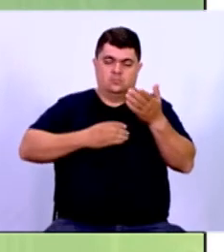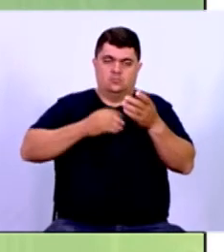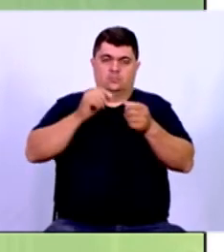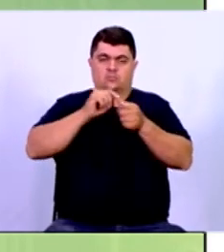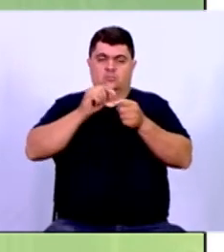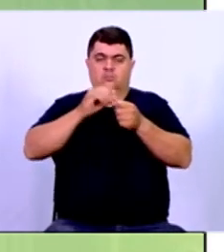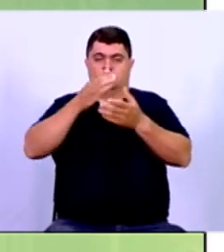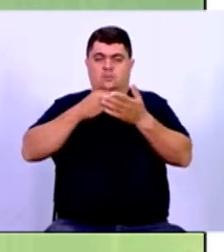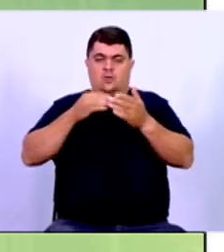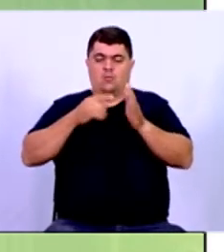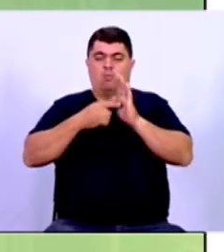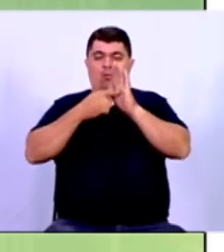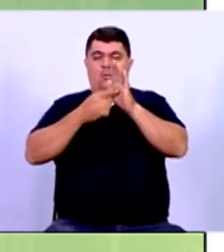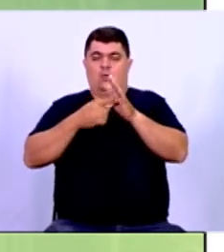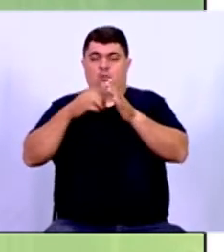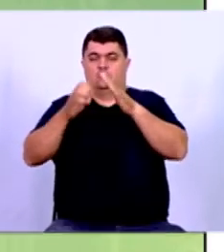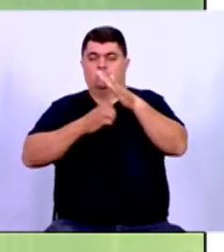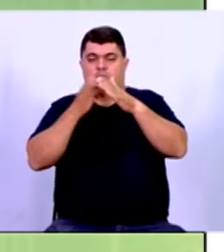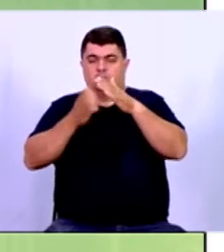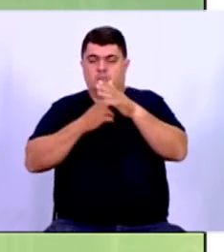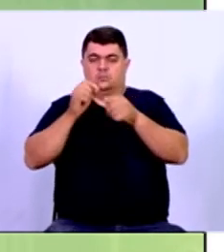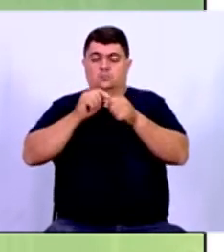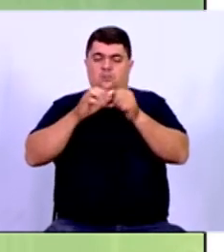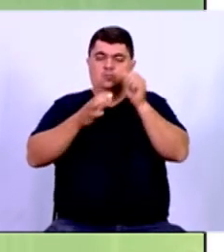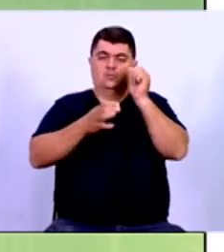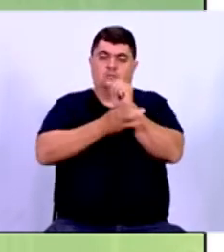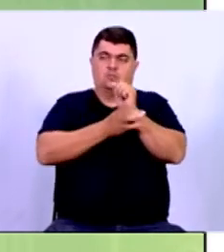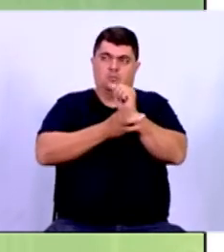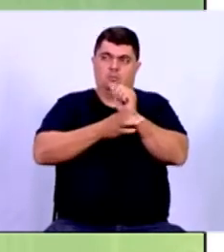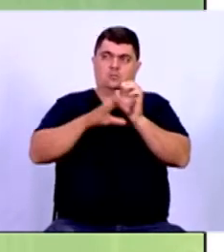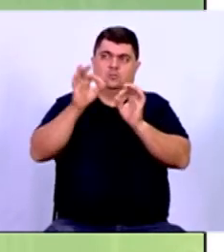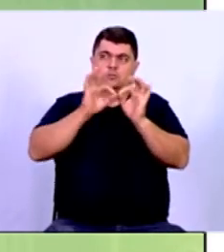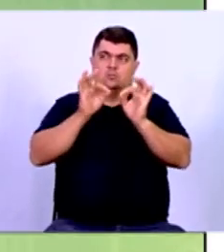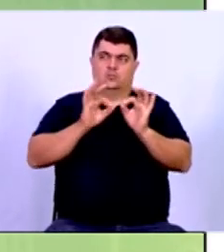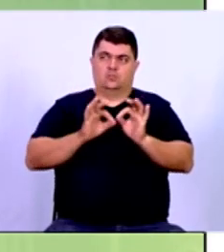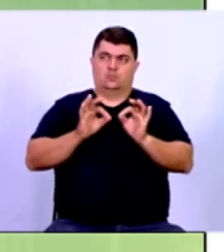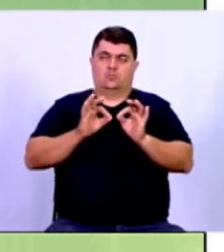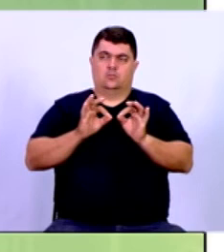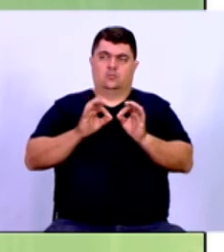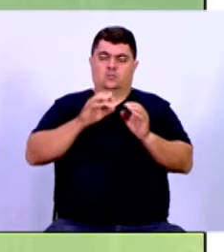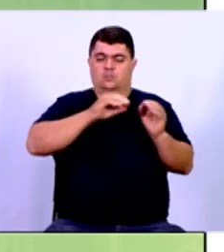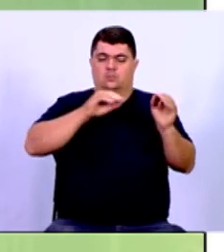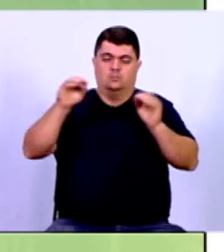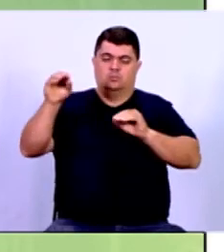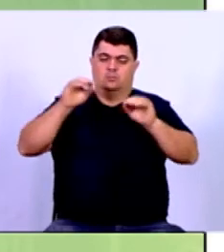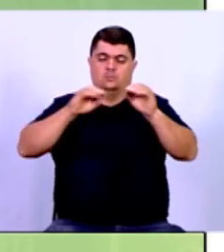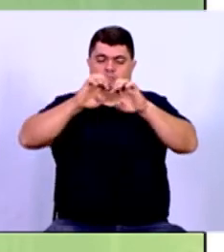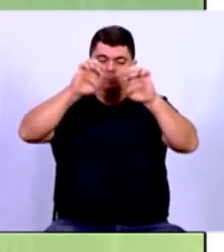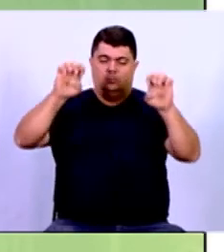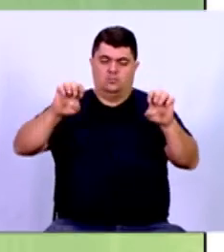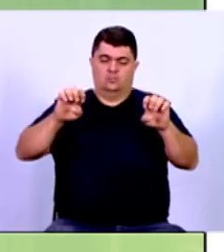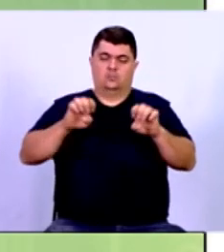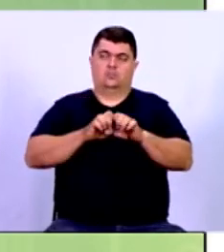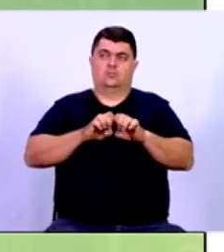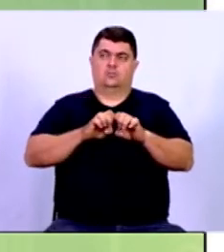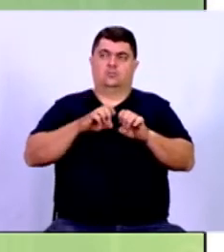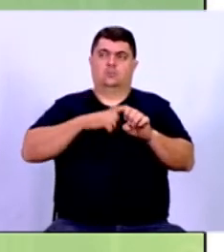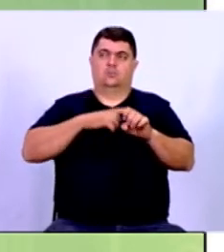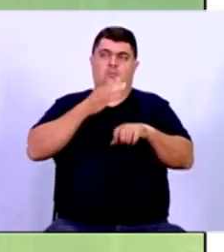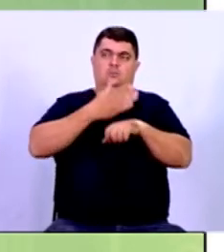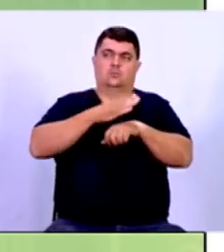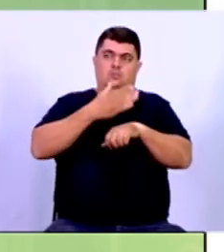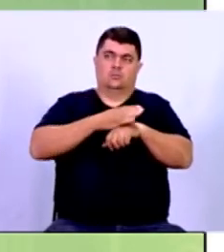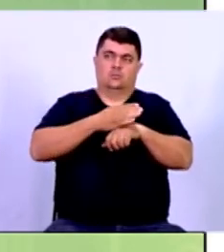carta de encaminhamento, vai assinar o seguro, vai fazer a distribuição e adequação da estrutura. Aí o estagiário